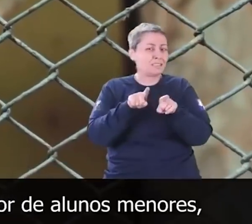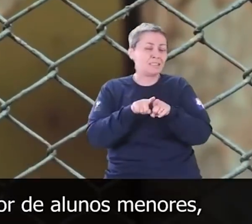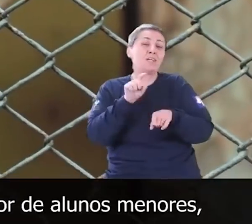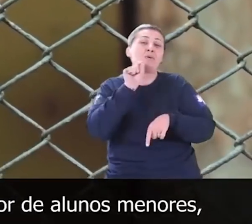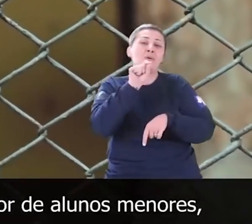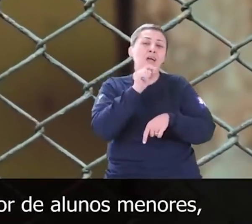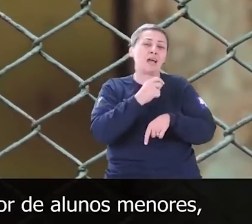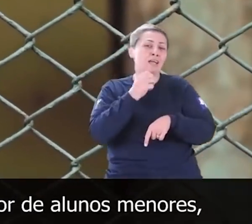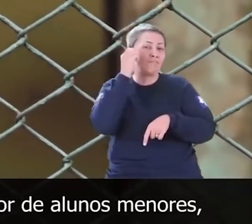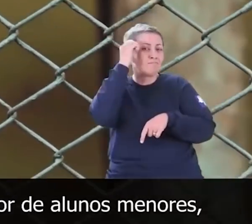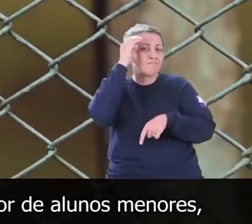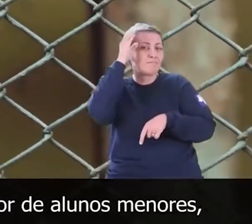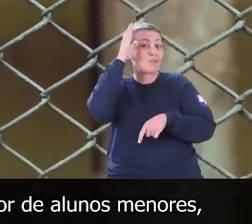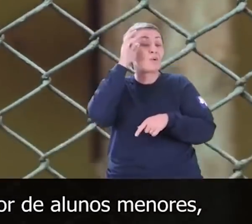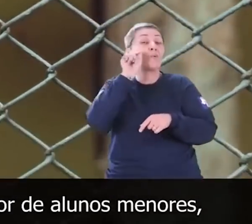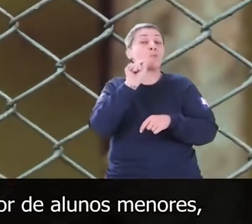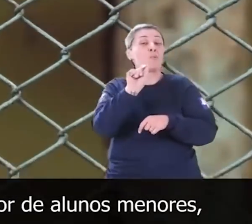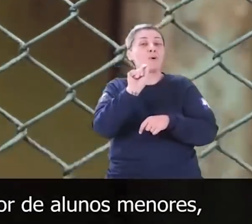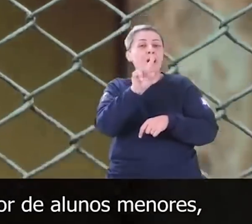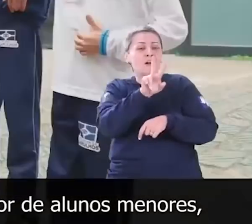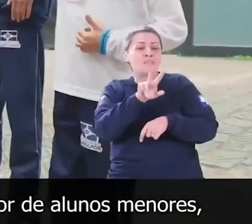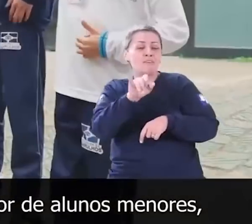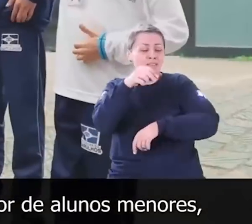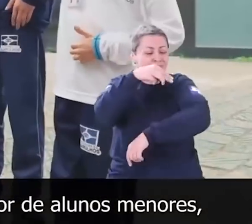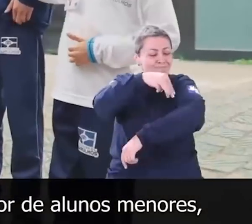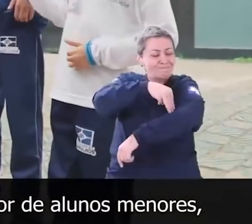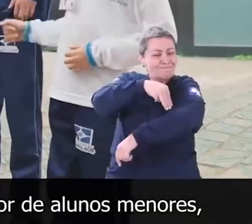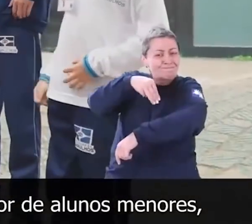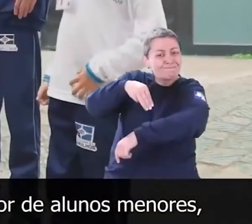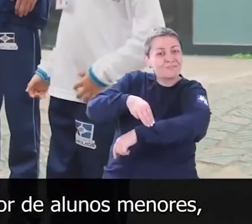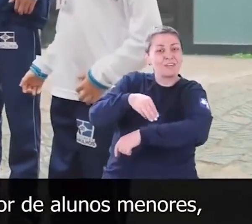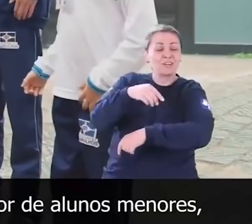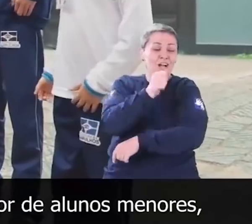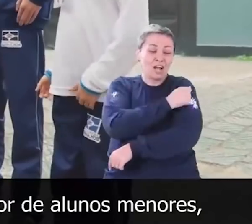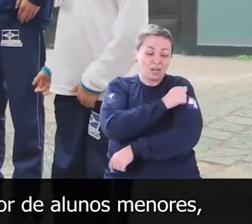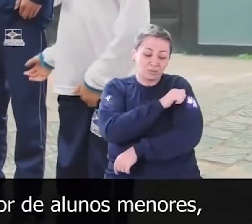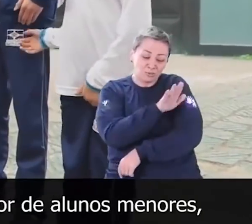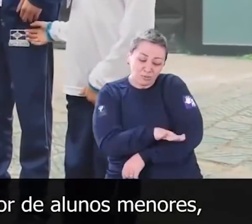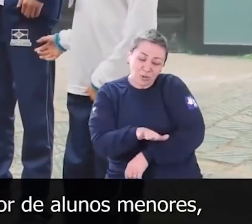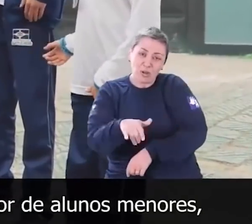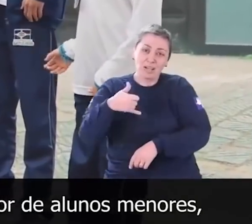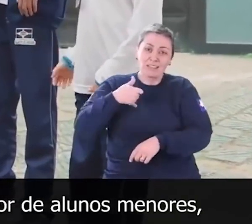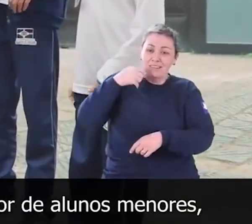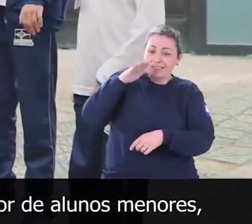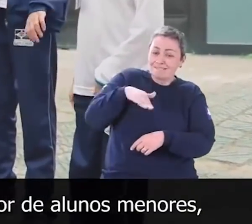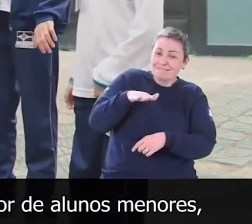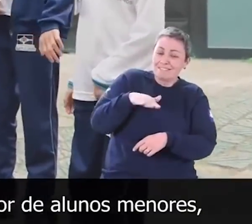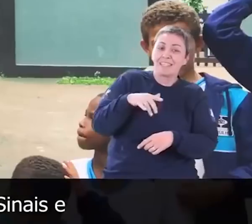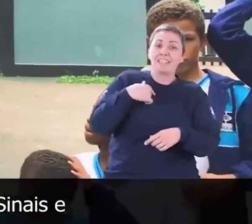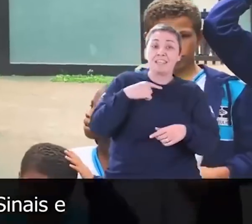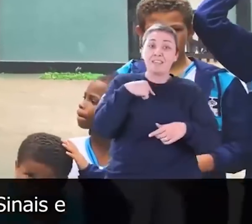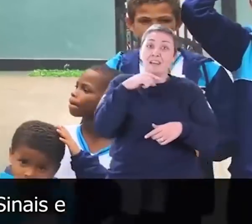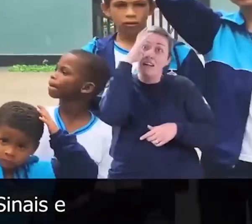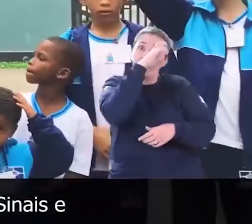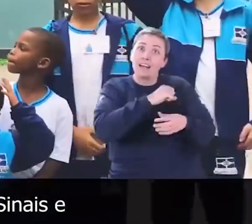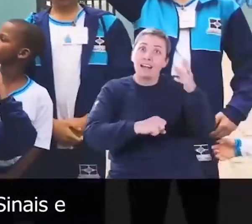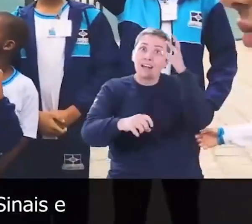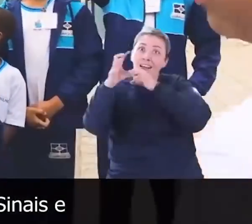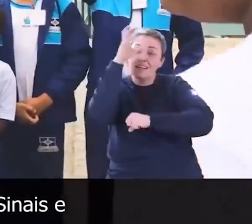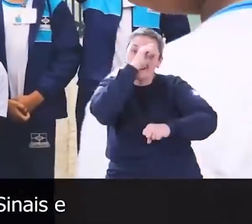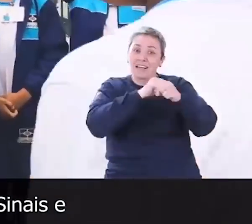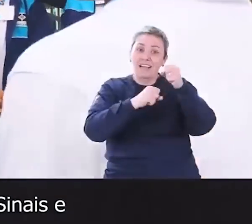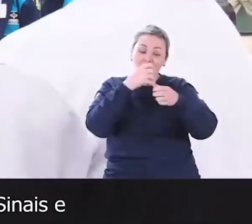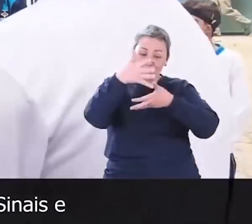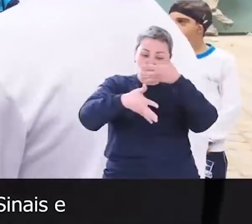e também de conhecimento, para que ele seja um monitor de alunos menores que estão